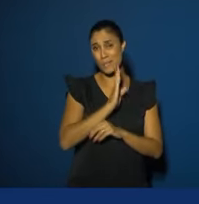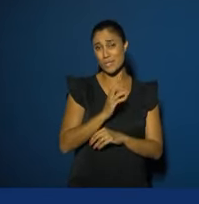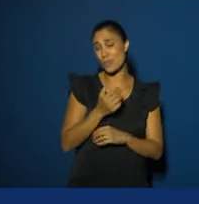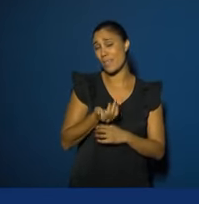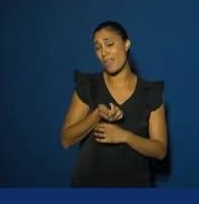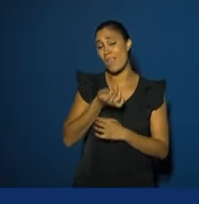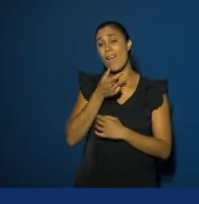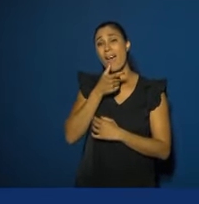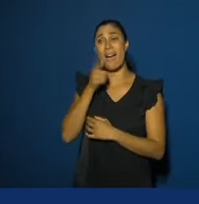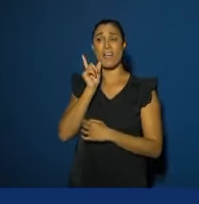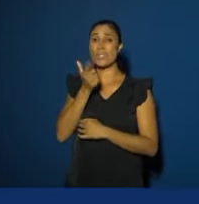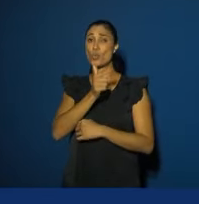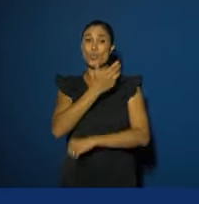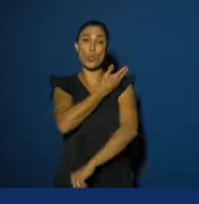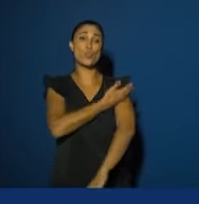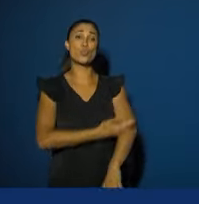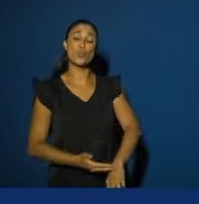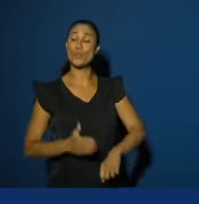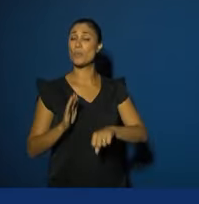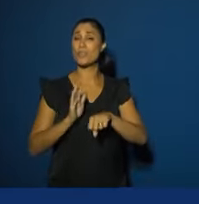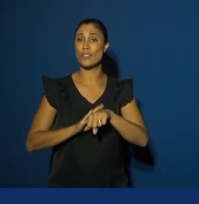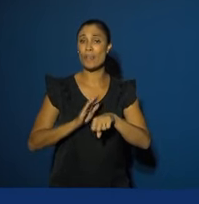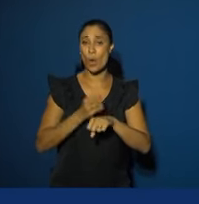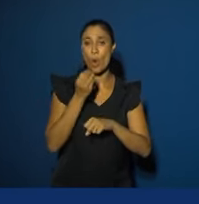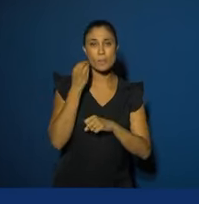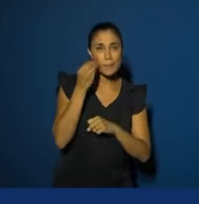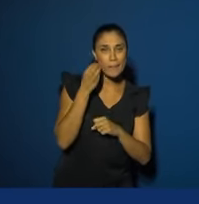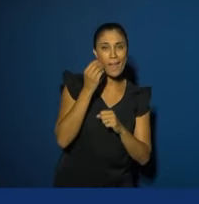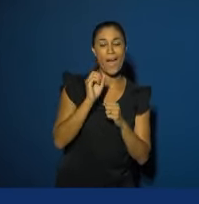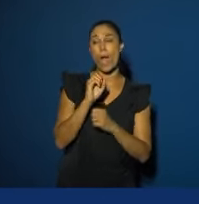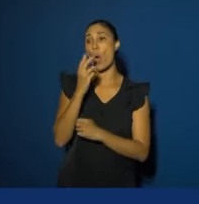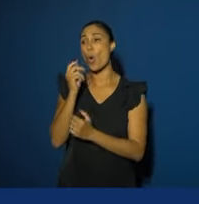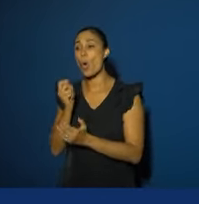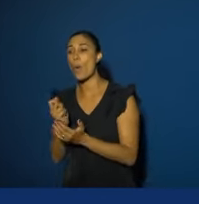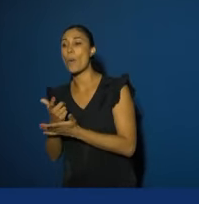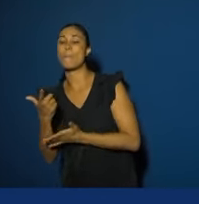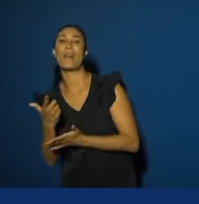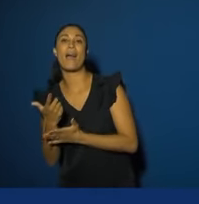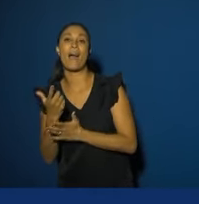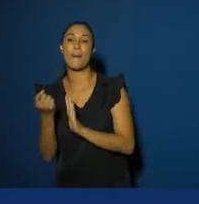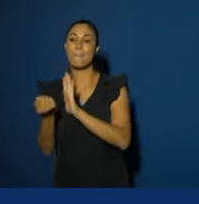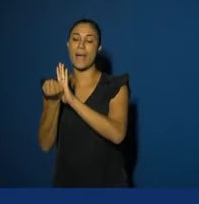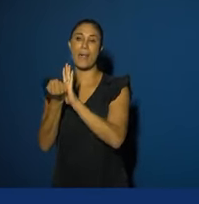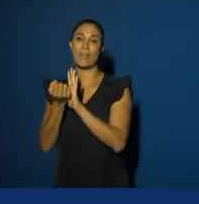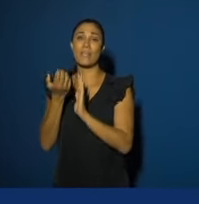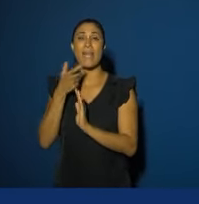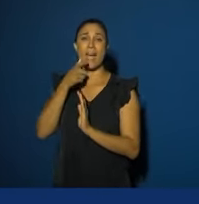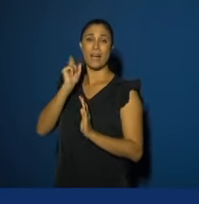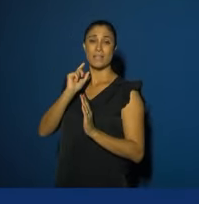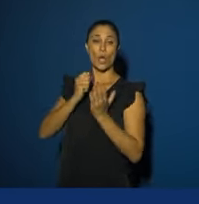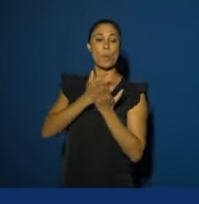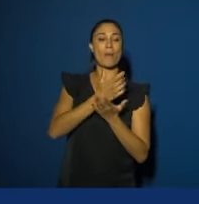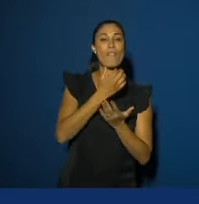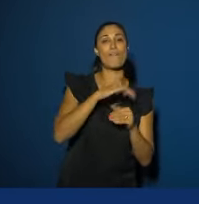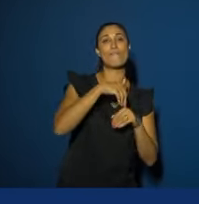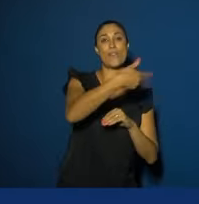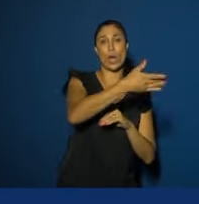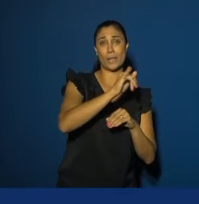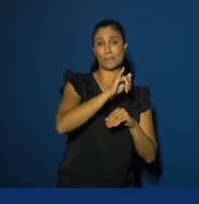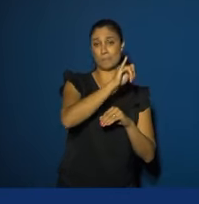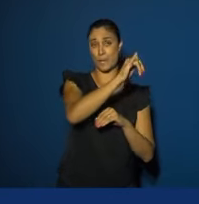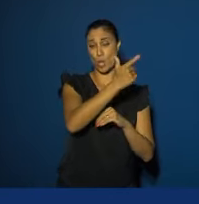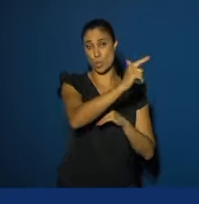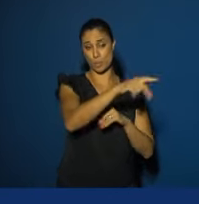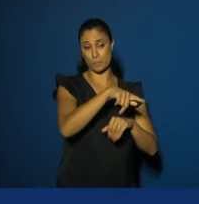tivesse o hábito de experimentar então comprar em marcas que estavam acostumados a comprar fora do Brasil dentro do Brasil experimentar